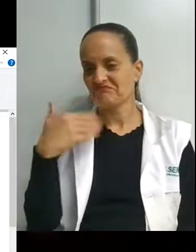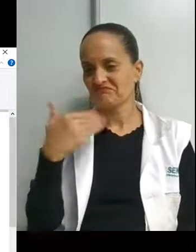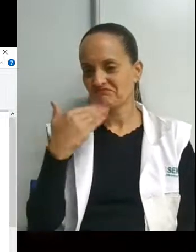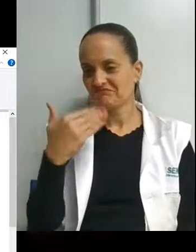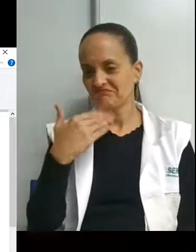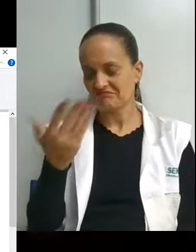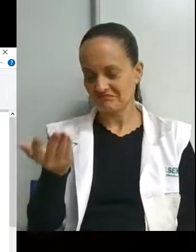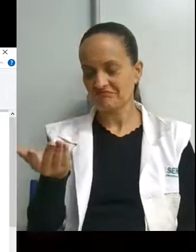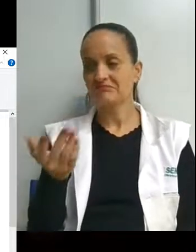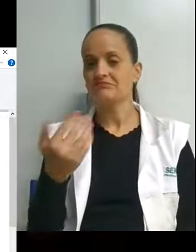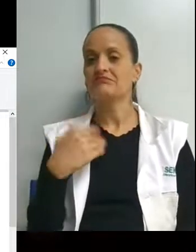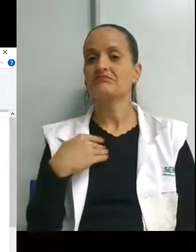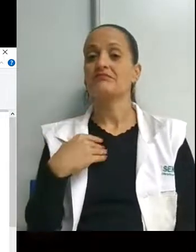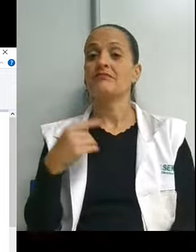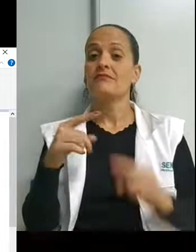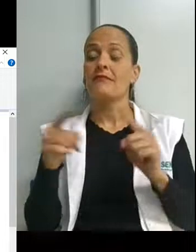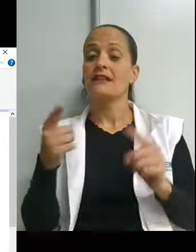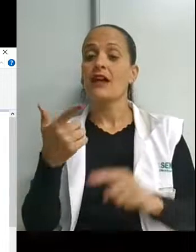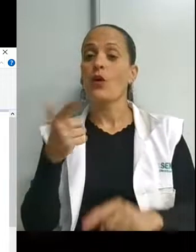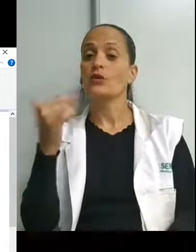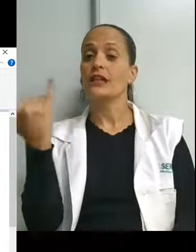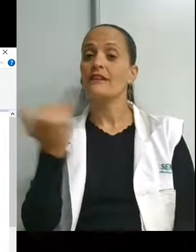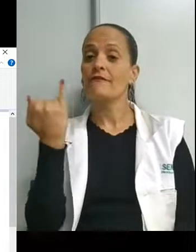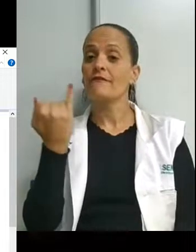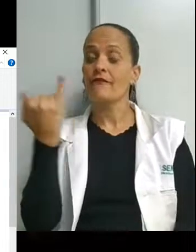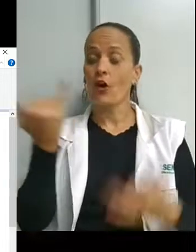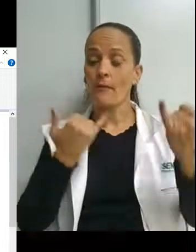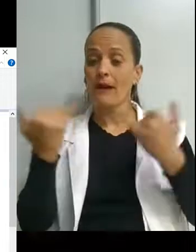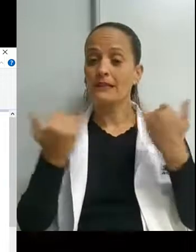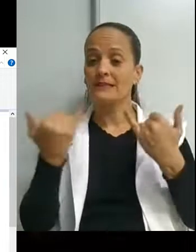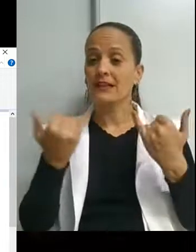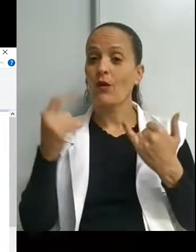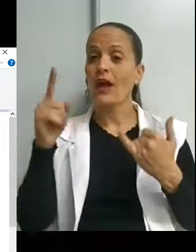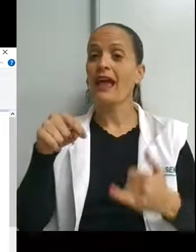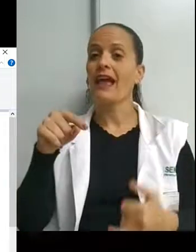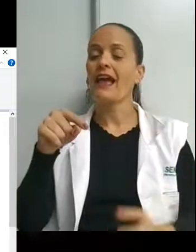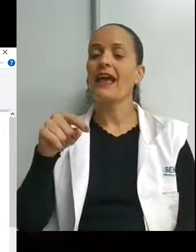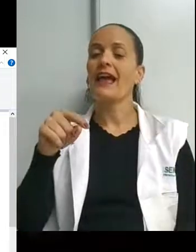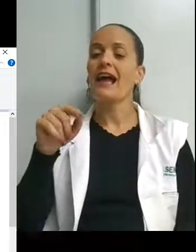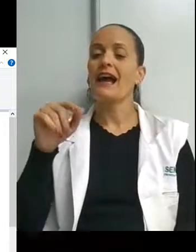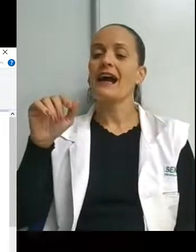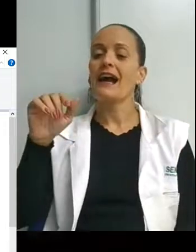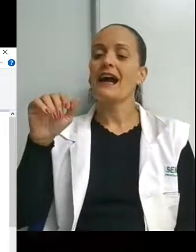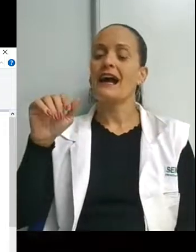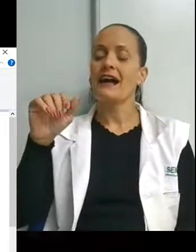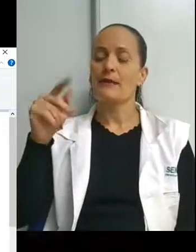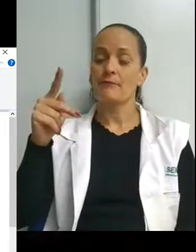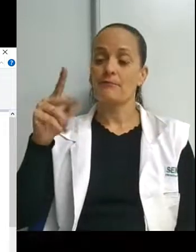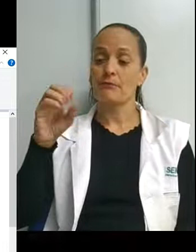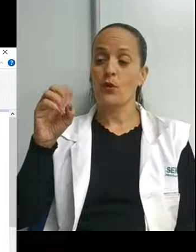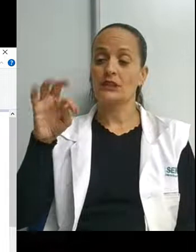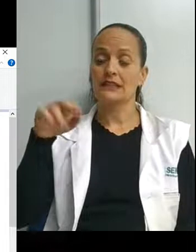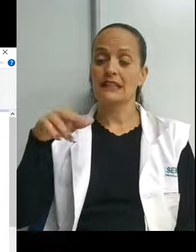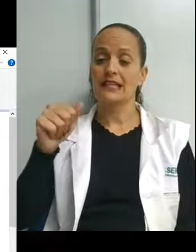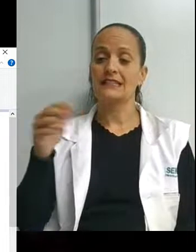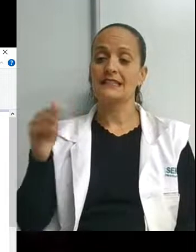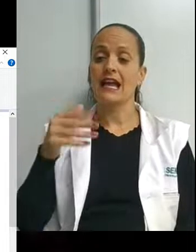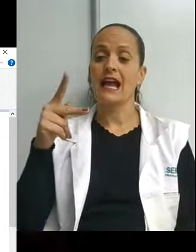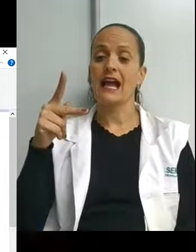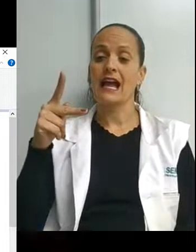está informado aqui, ó, é a potência o quê? Aparente, que ela é em volt ampere, certo? Então, essa